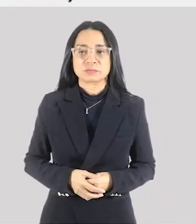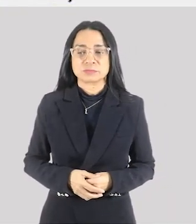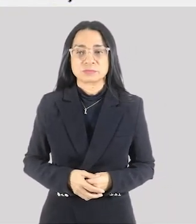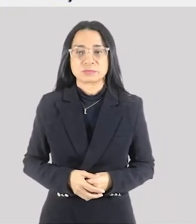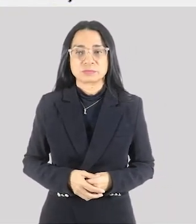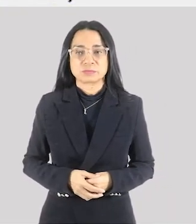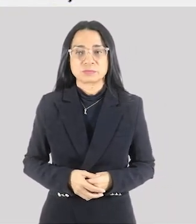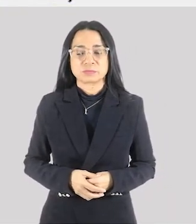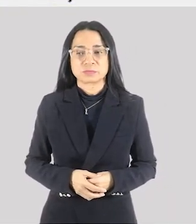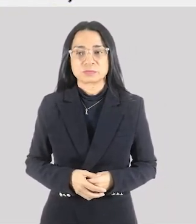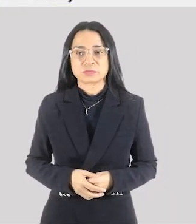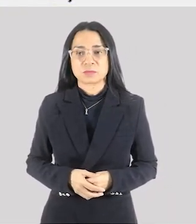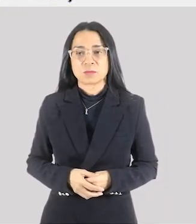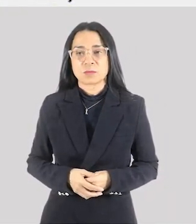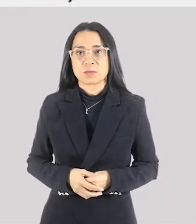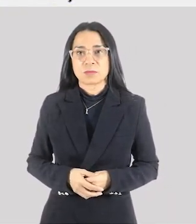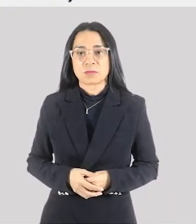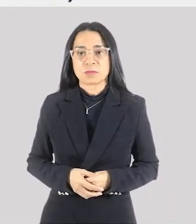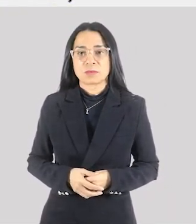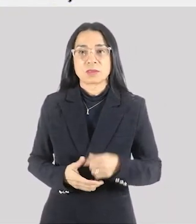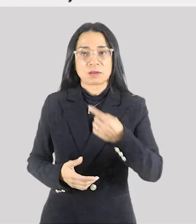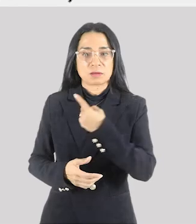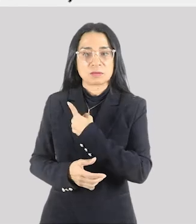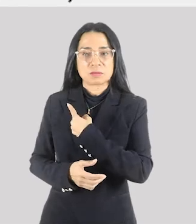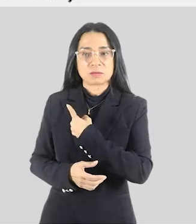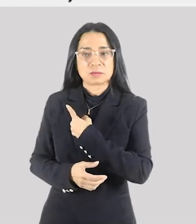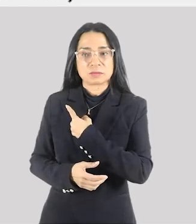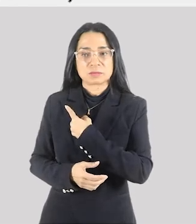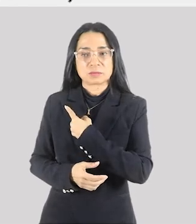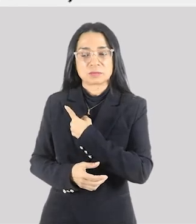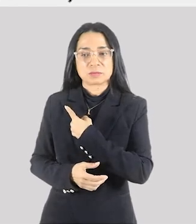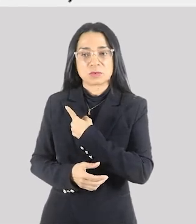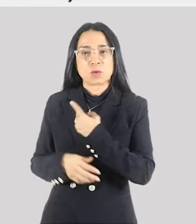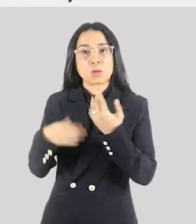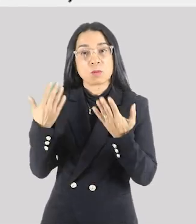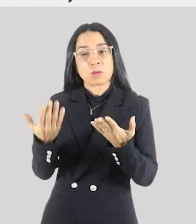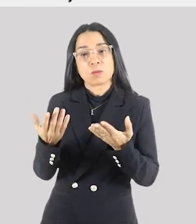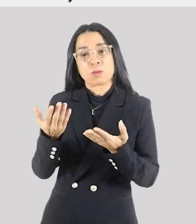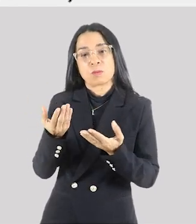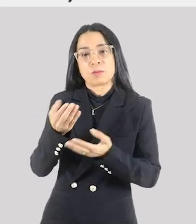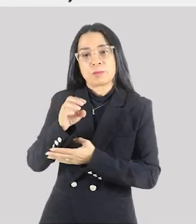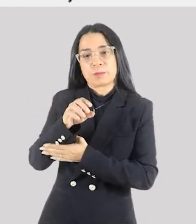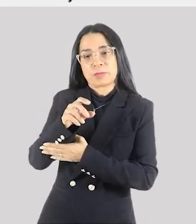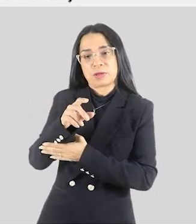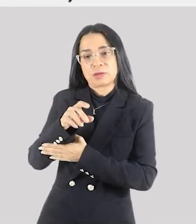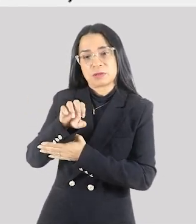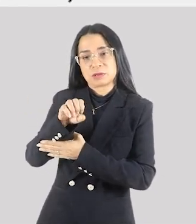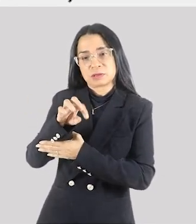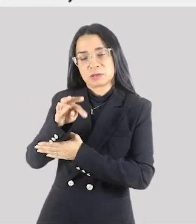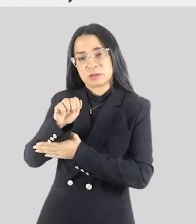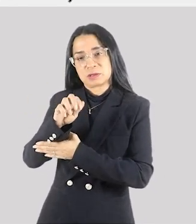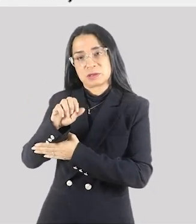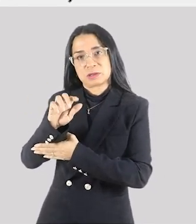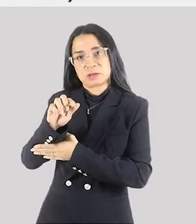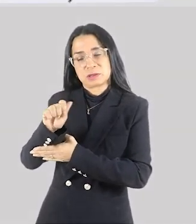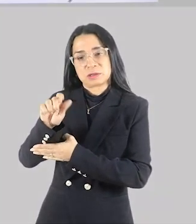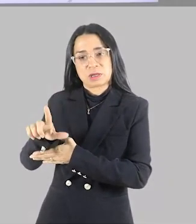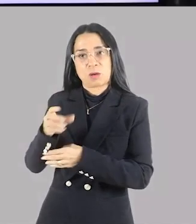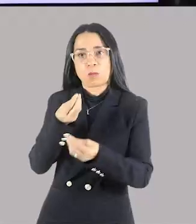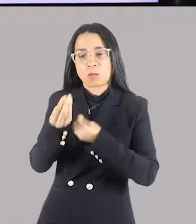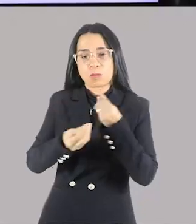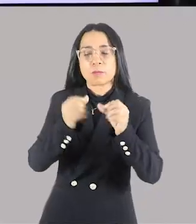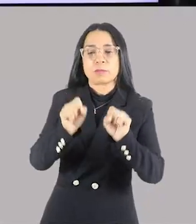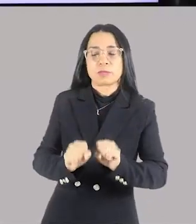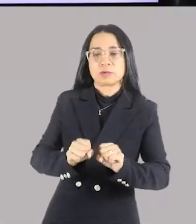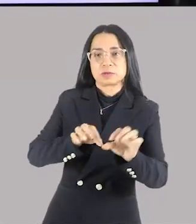órgãos. Primeiramente, nós vamos trabalhar quanto à posição estatal, como é que os órgãos podem ser divididos, como eles podem ser